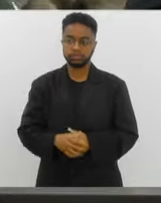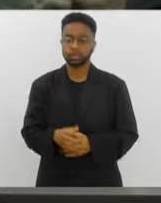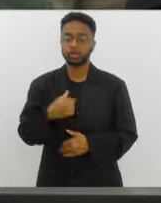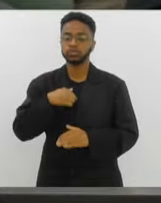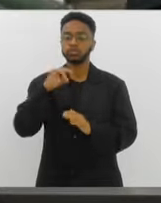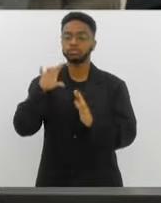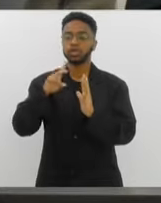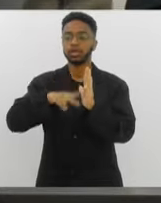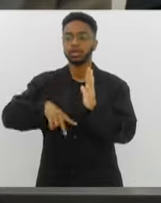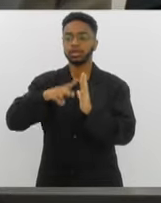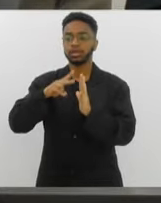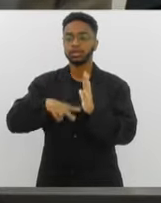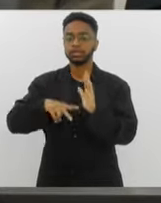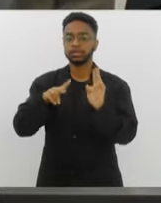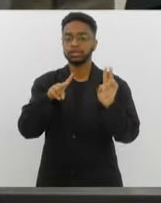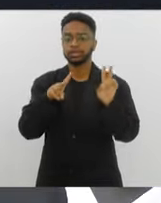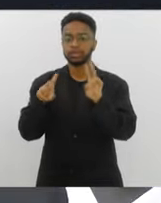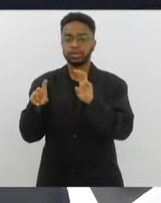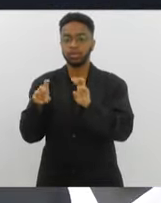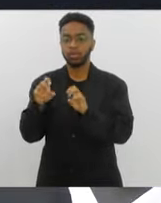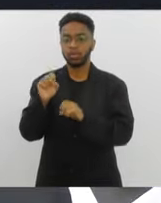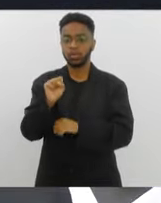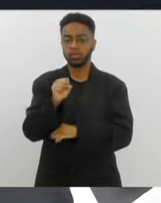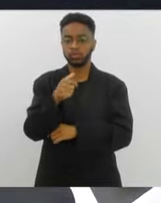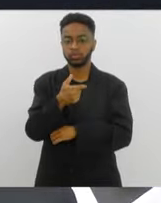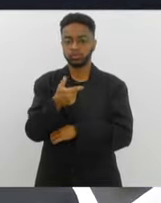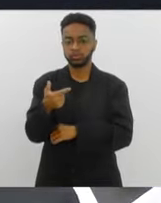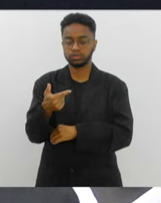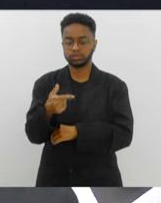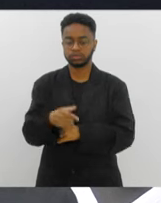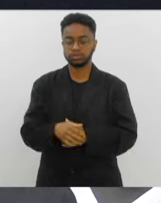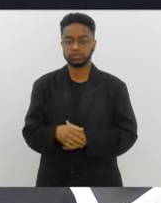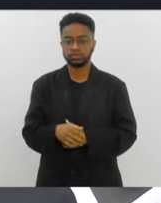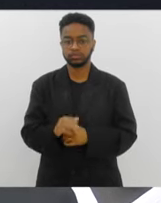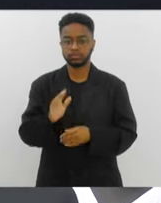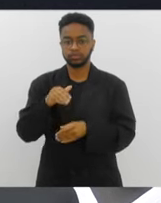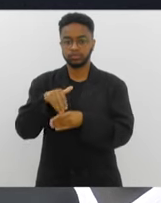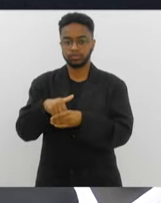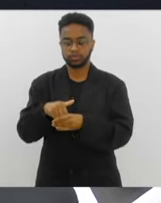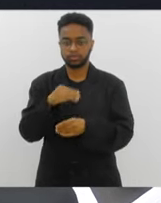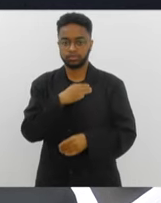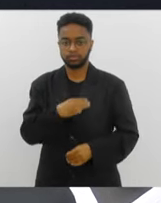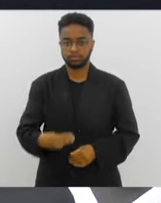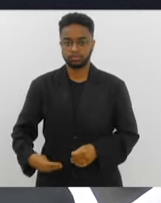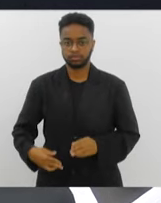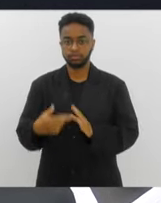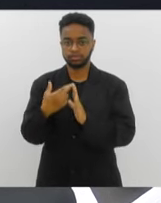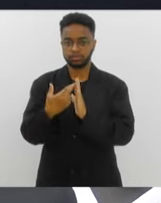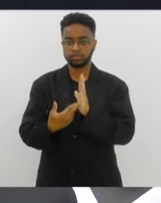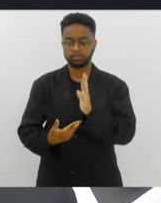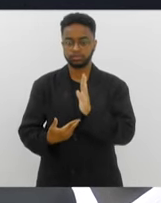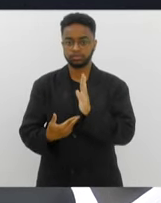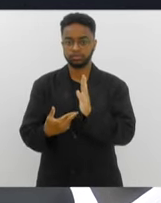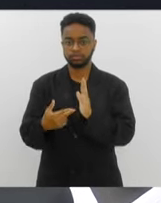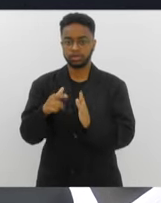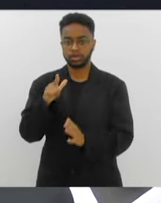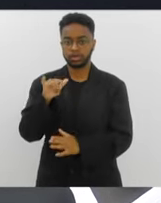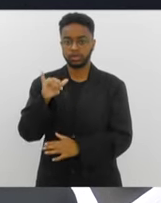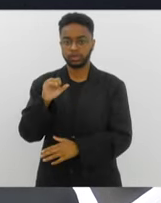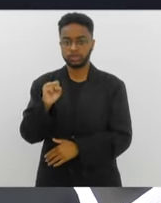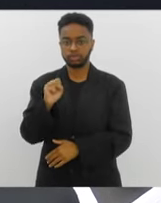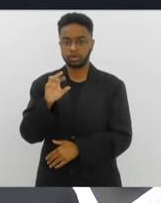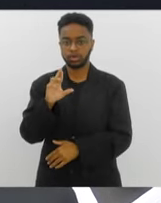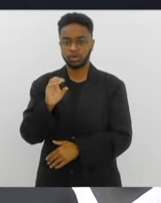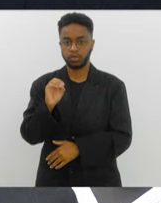aqui, o tema 822 é o voto do ministro relator Luiz Roberto